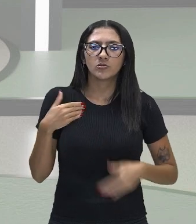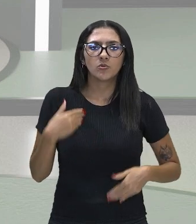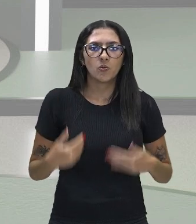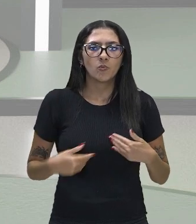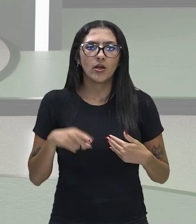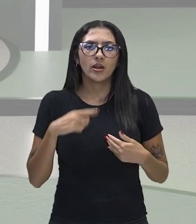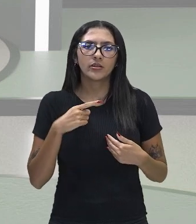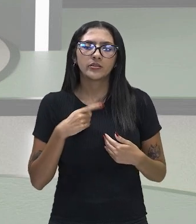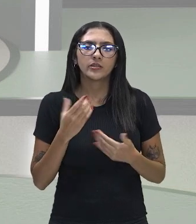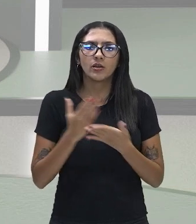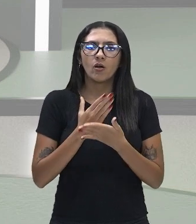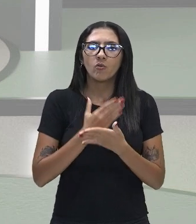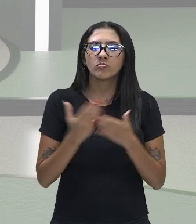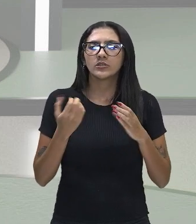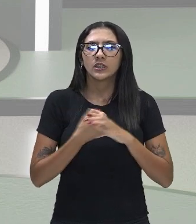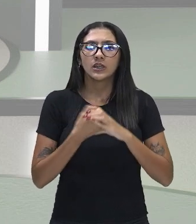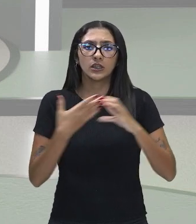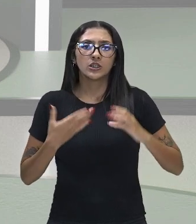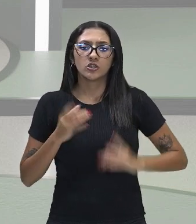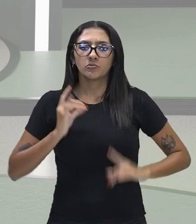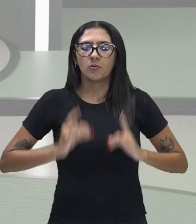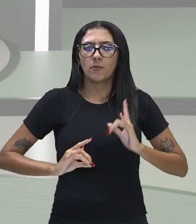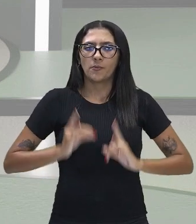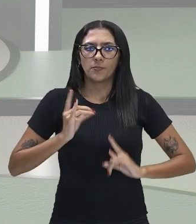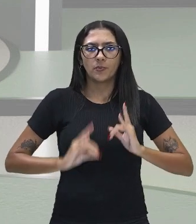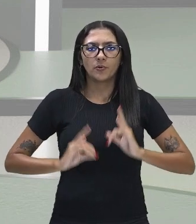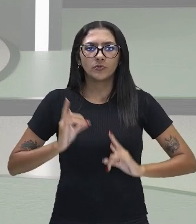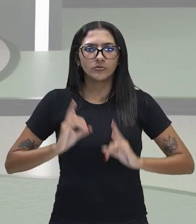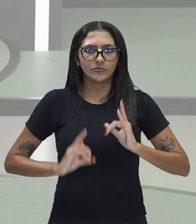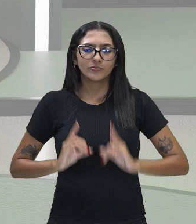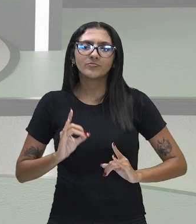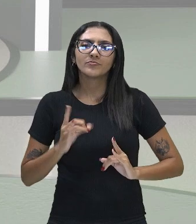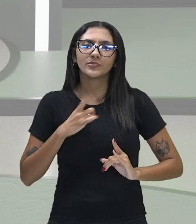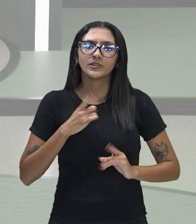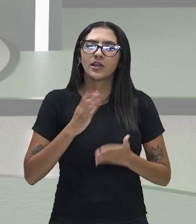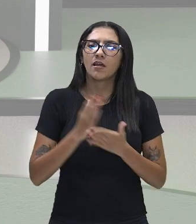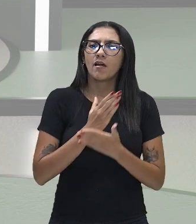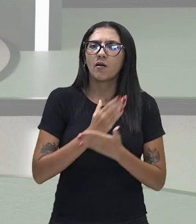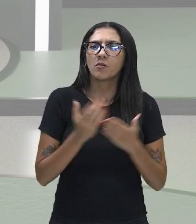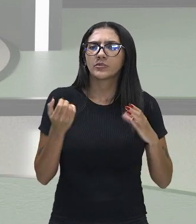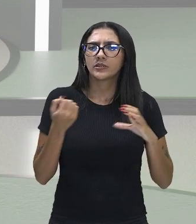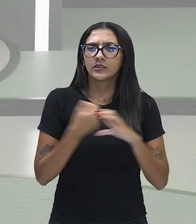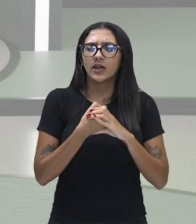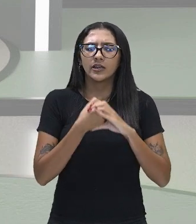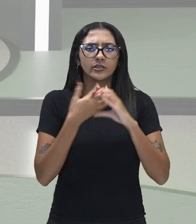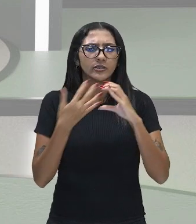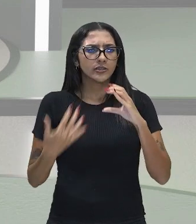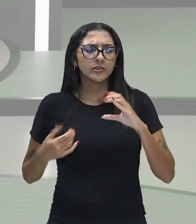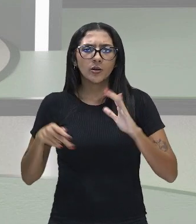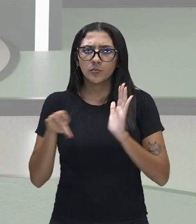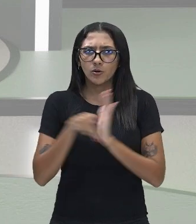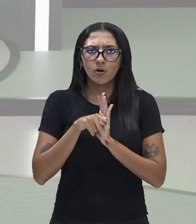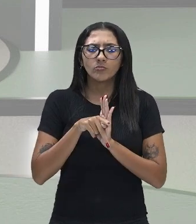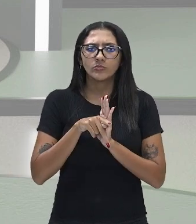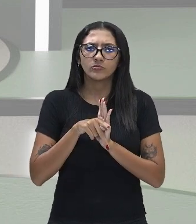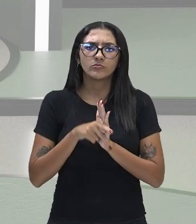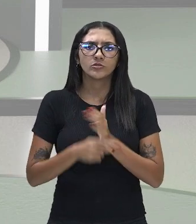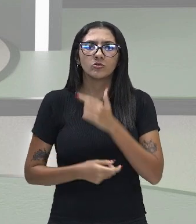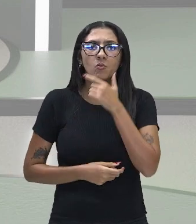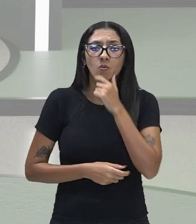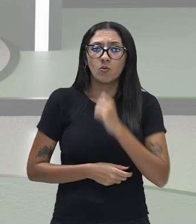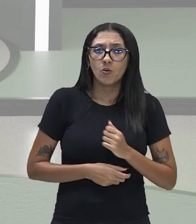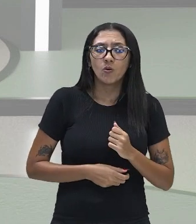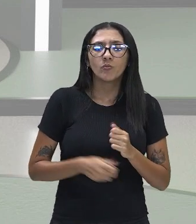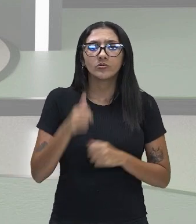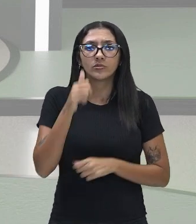marcada por ações hormonais que apresentam aqui características tanto nos